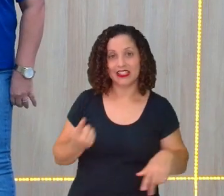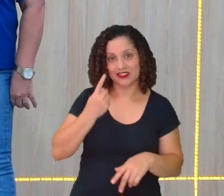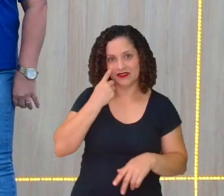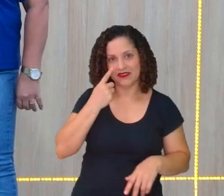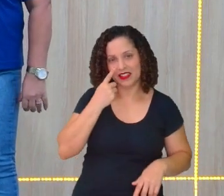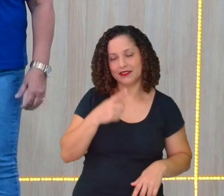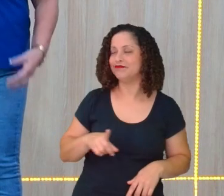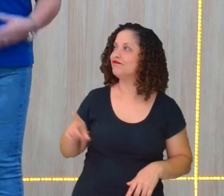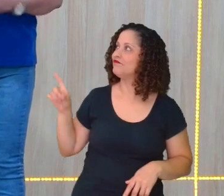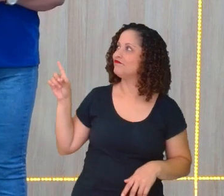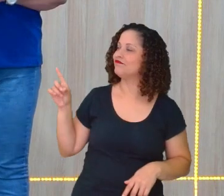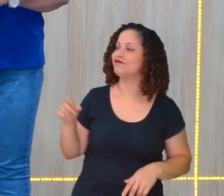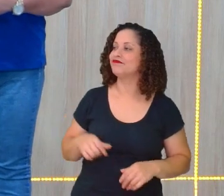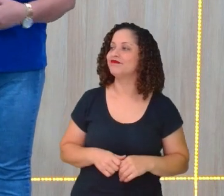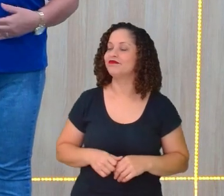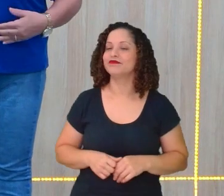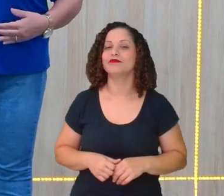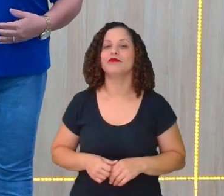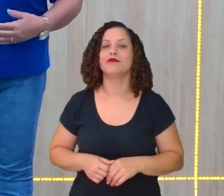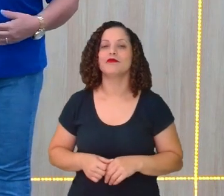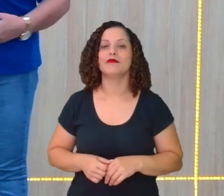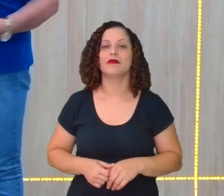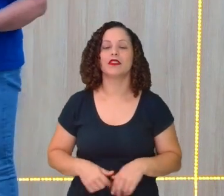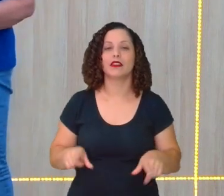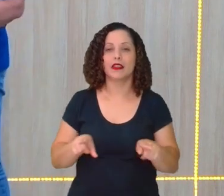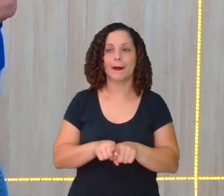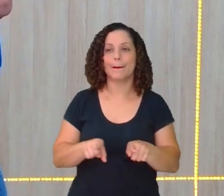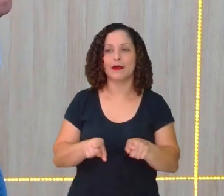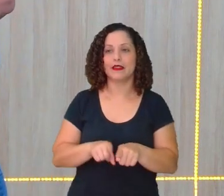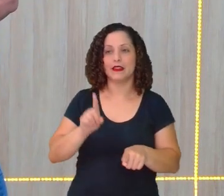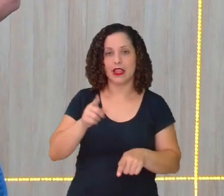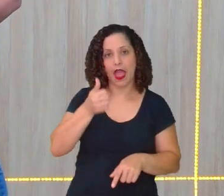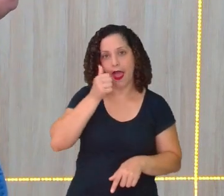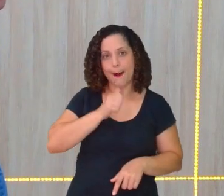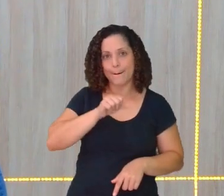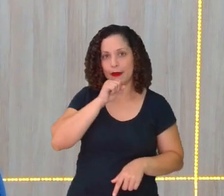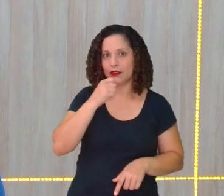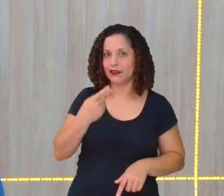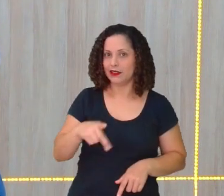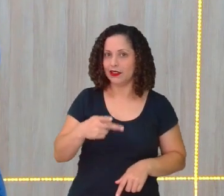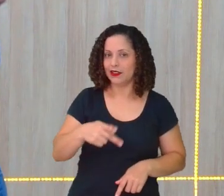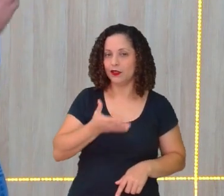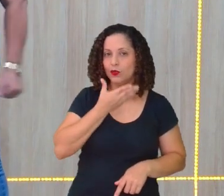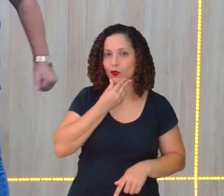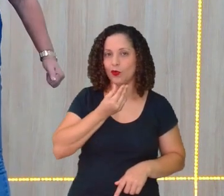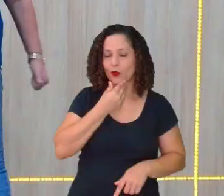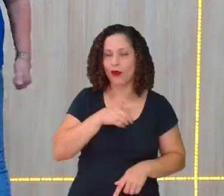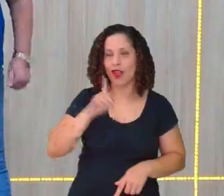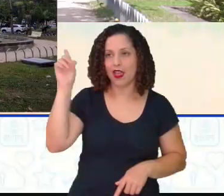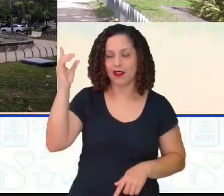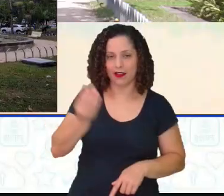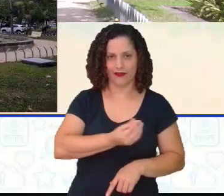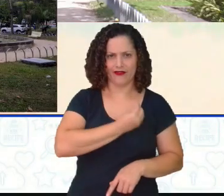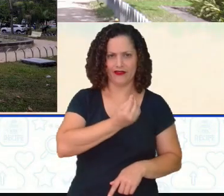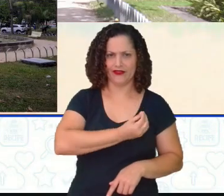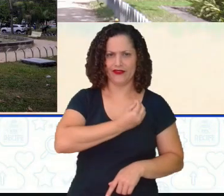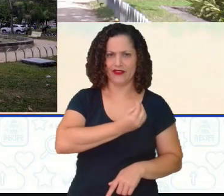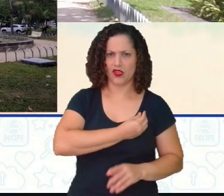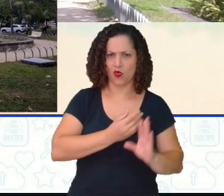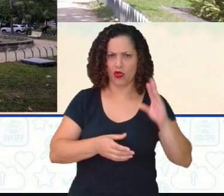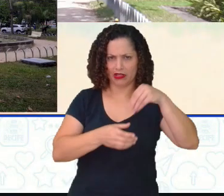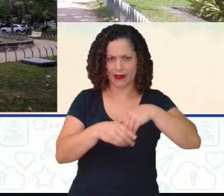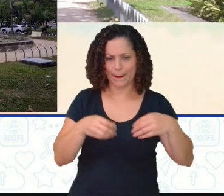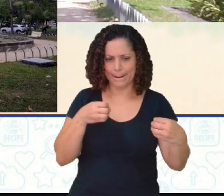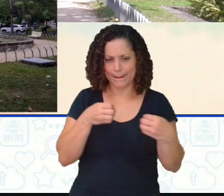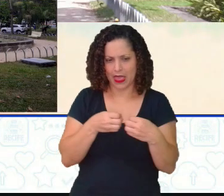Praça de Casa Forte. E a questão da mãe de Burle Marx, né, que morou nessa área aí de Casa Forte, então eu acho